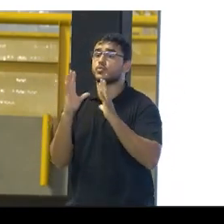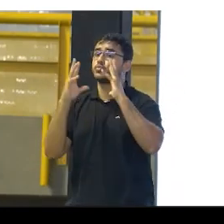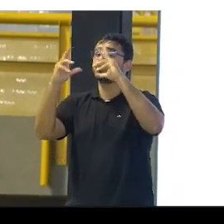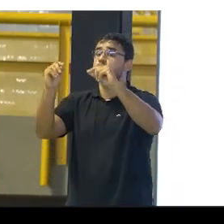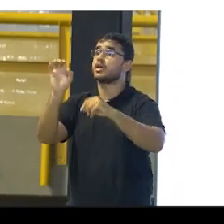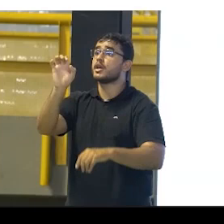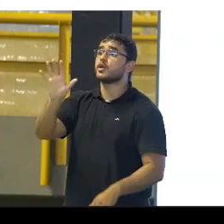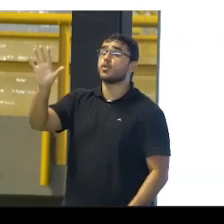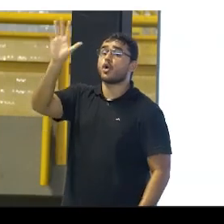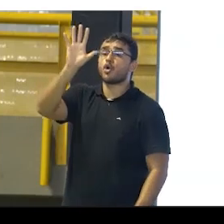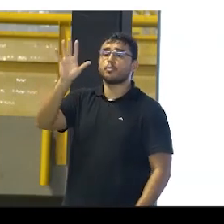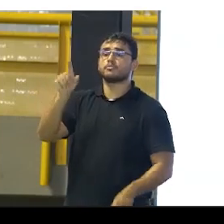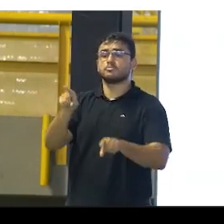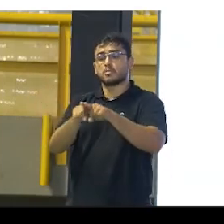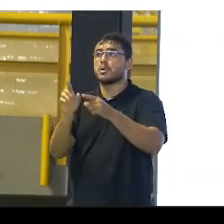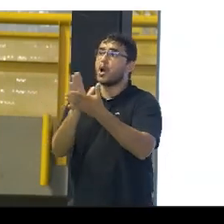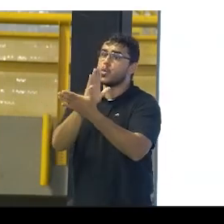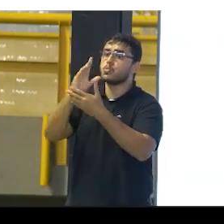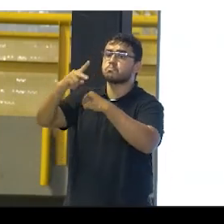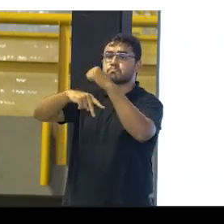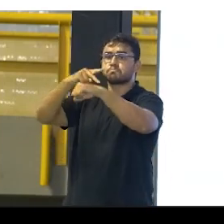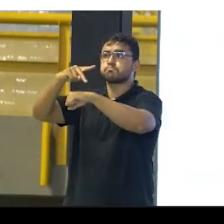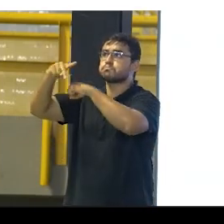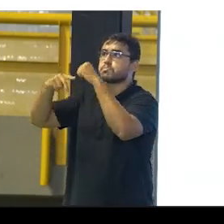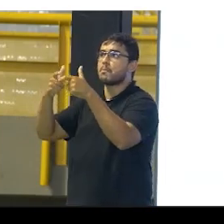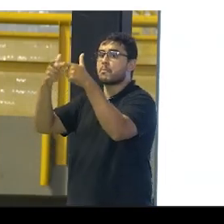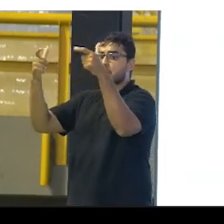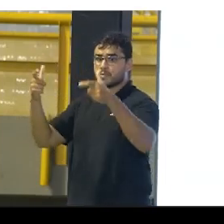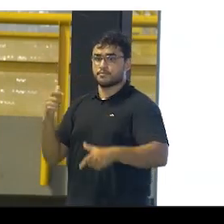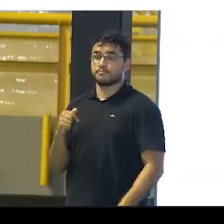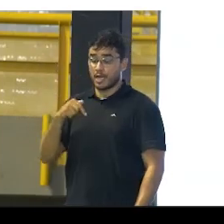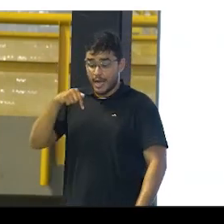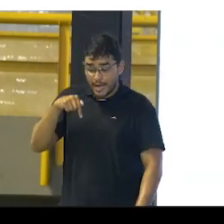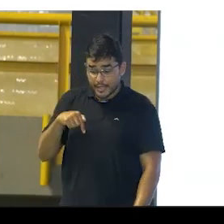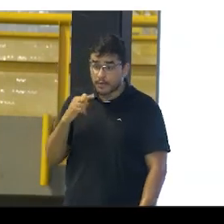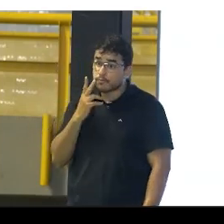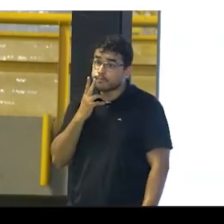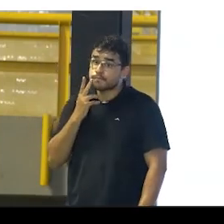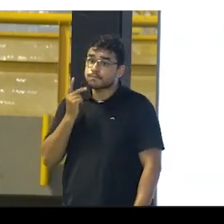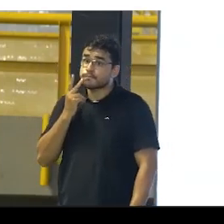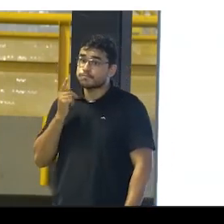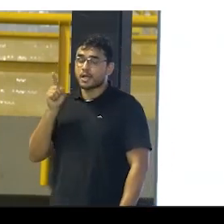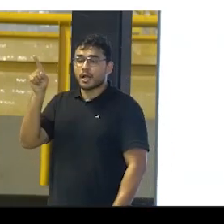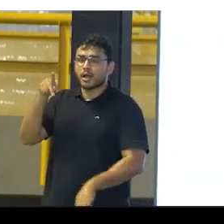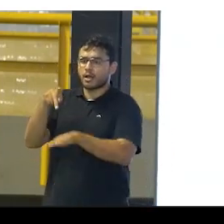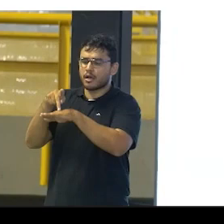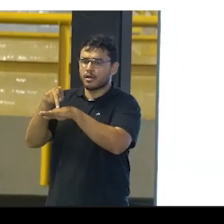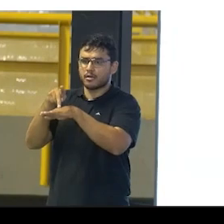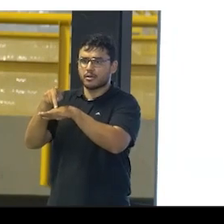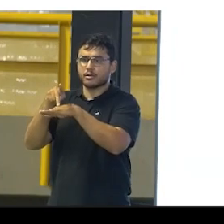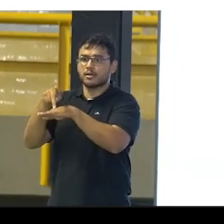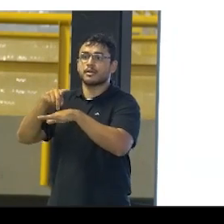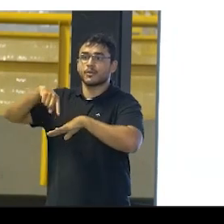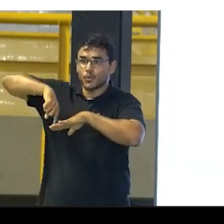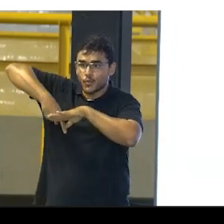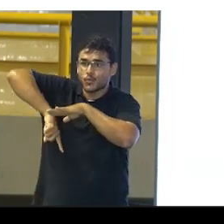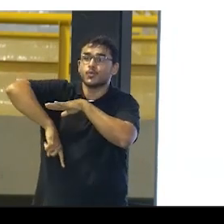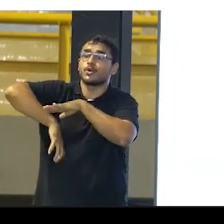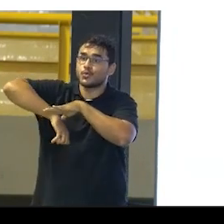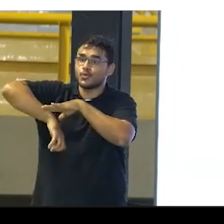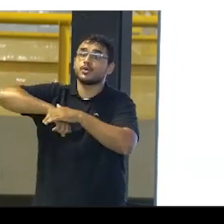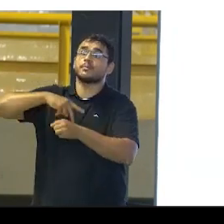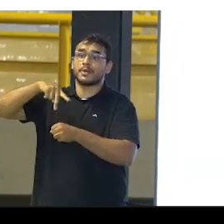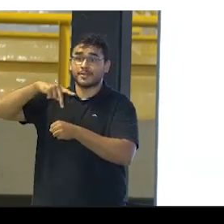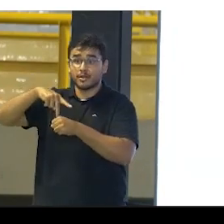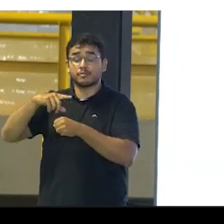planeta. Lembra, o petróleo extraído aqui no Ceará, lá em Paracuru, em Capuí, é